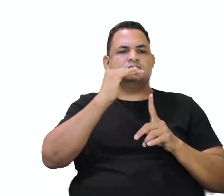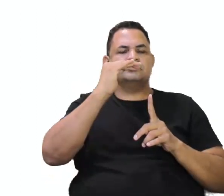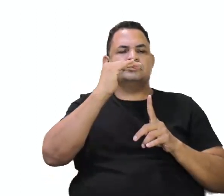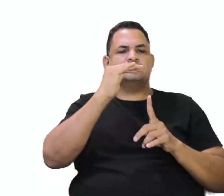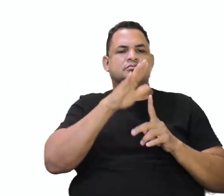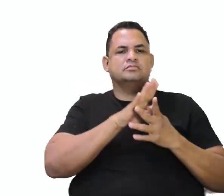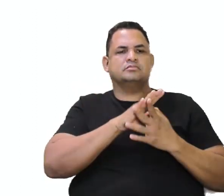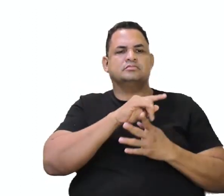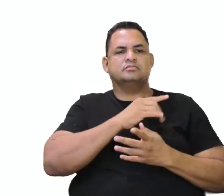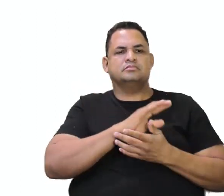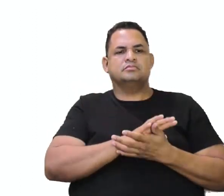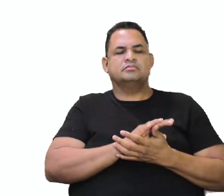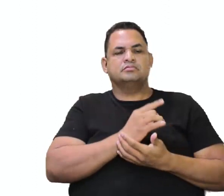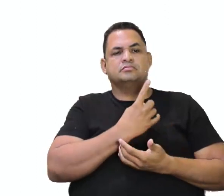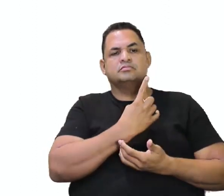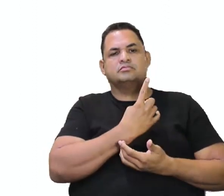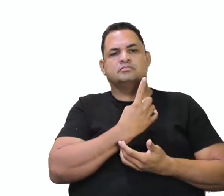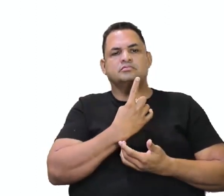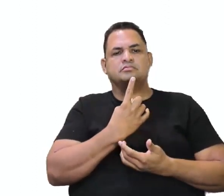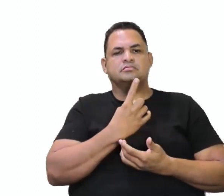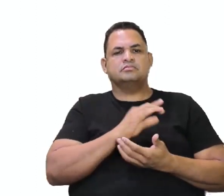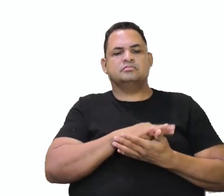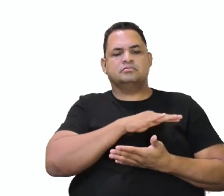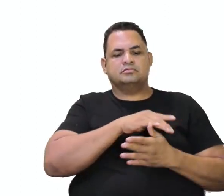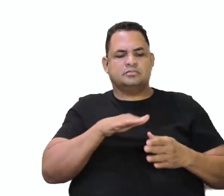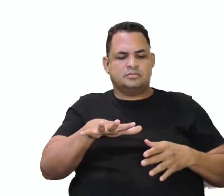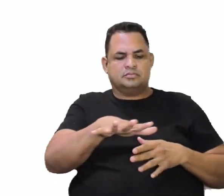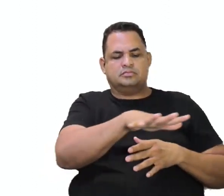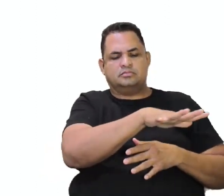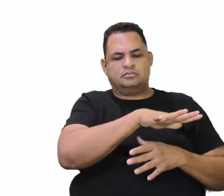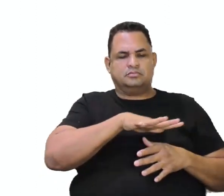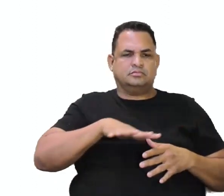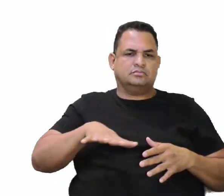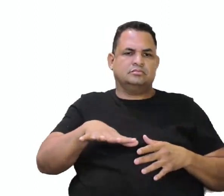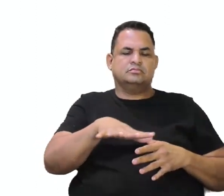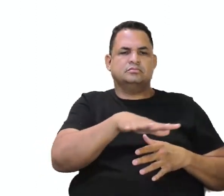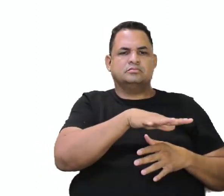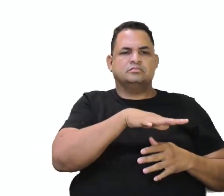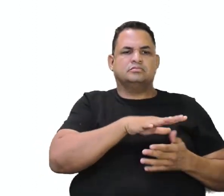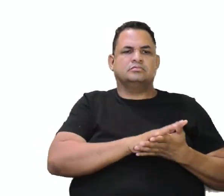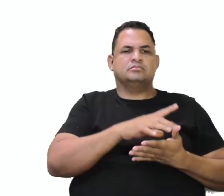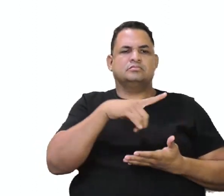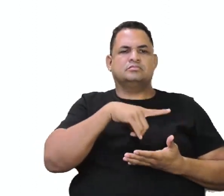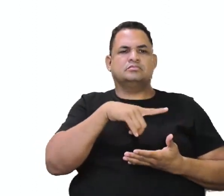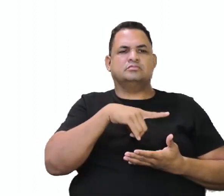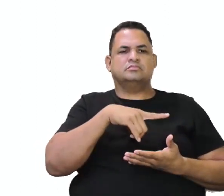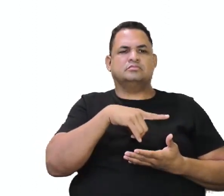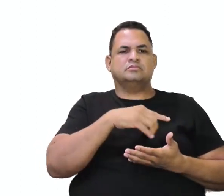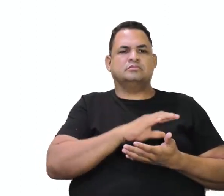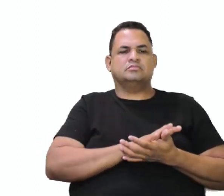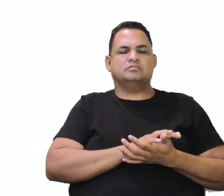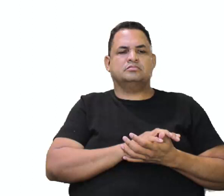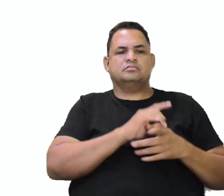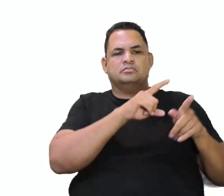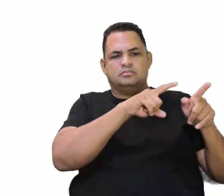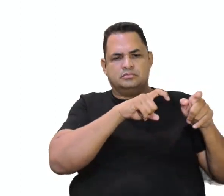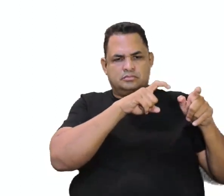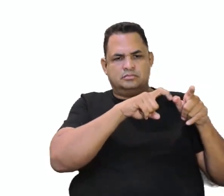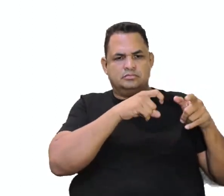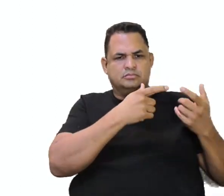ao longo de uma extensão, vamos dizer assim. Aí a gente tem aqui, ó, a parte